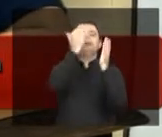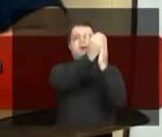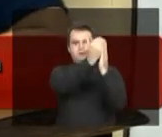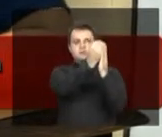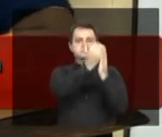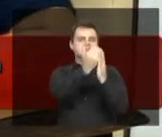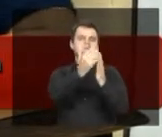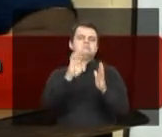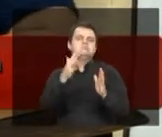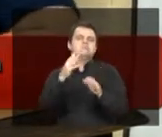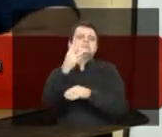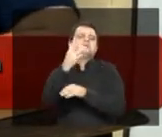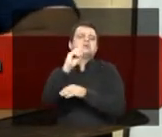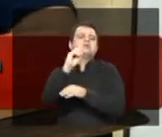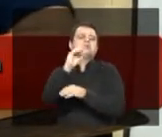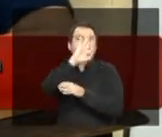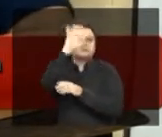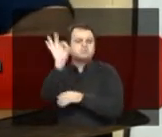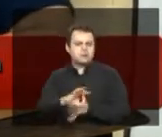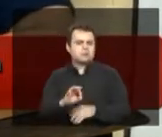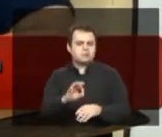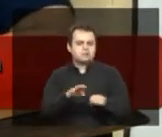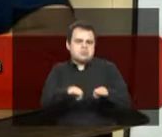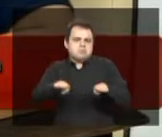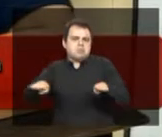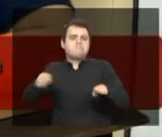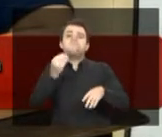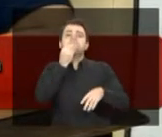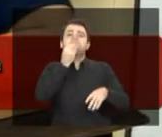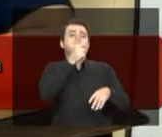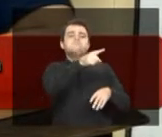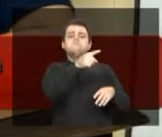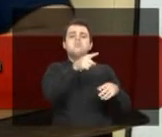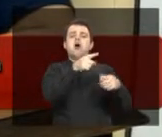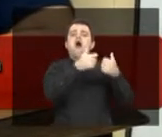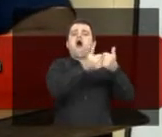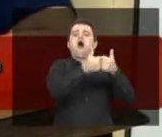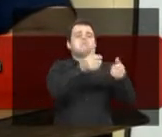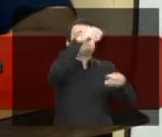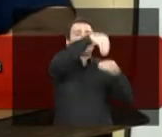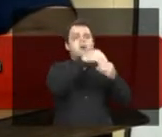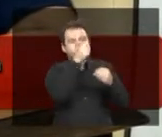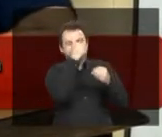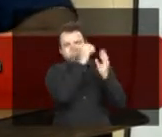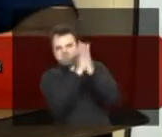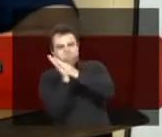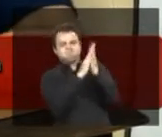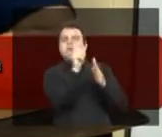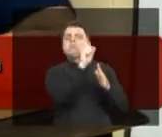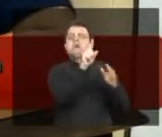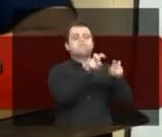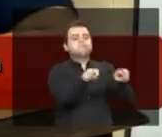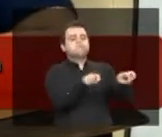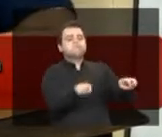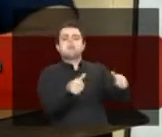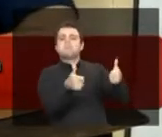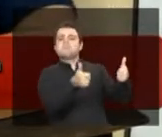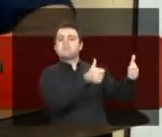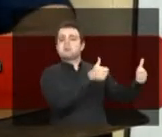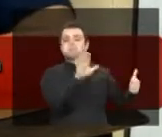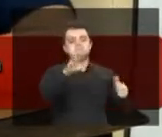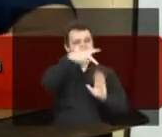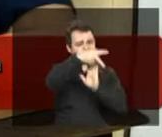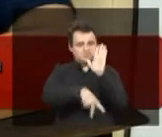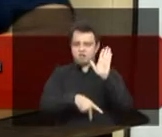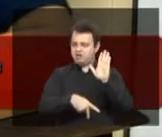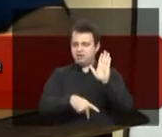mínimo 30% para que não tivesse lotação dentro desses veículos, né? Só que, infelizmente, o projeto não